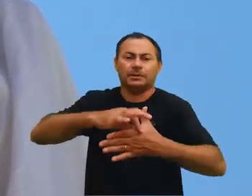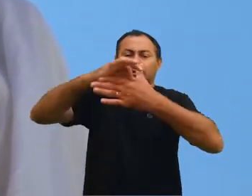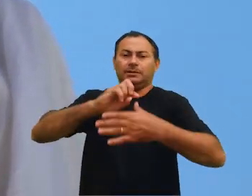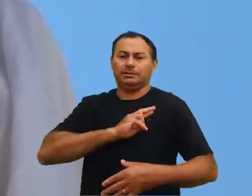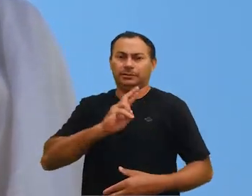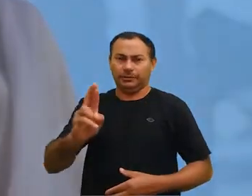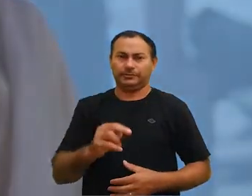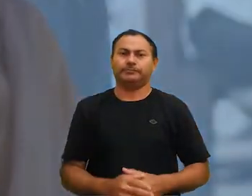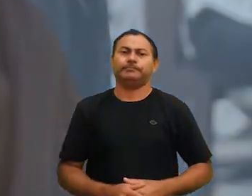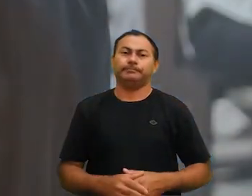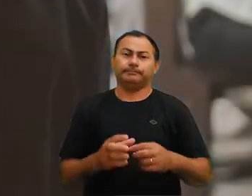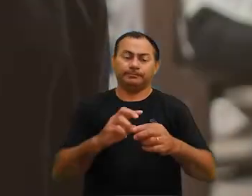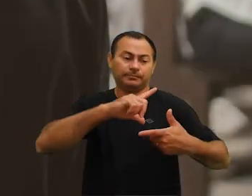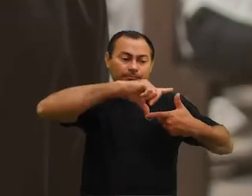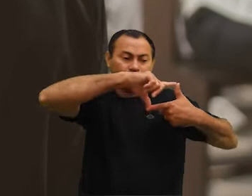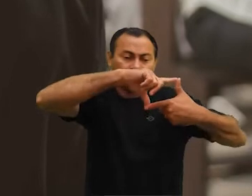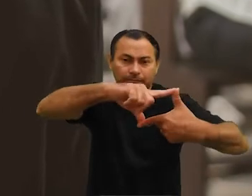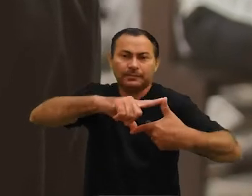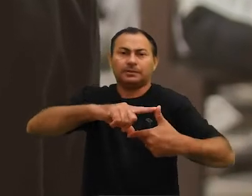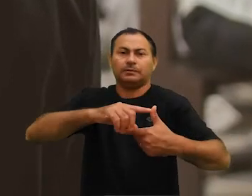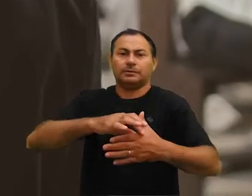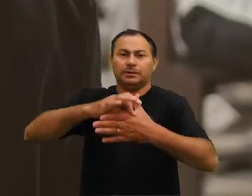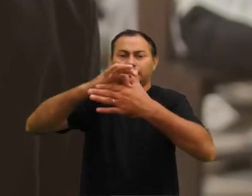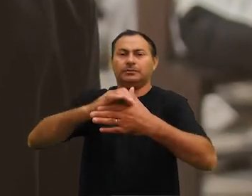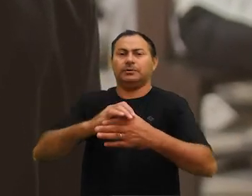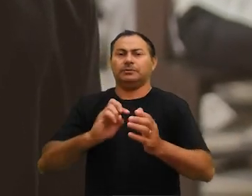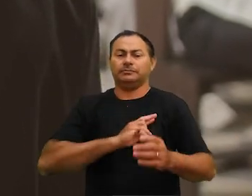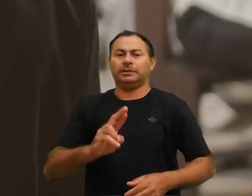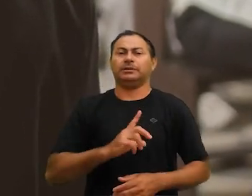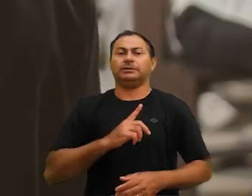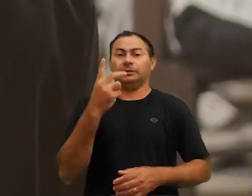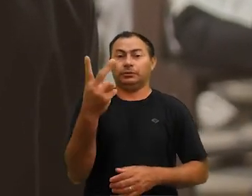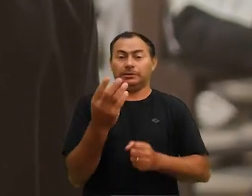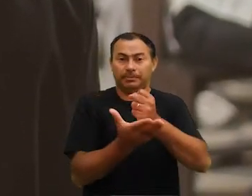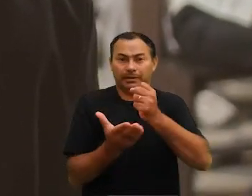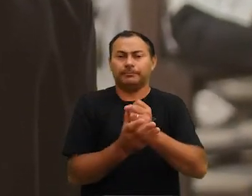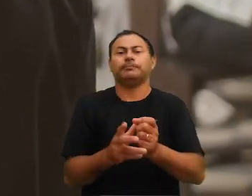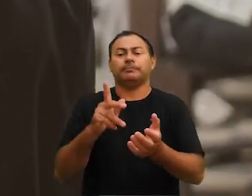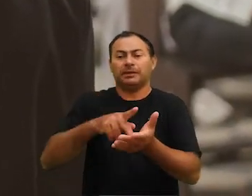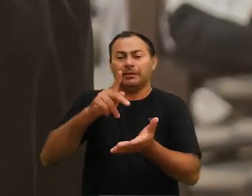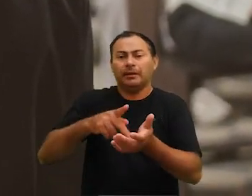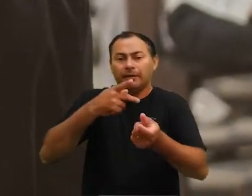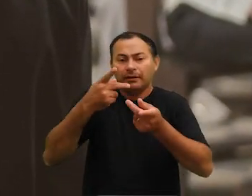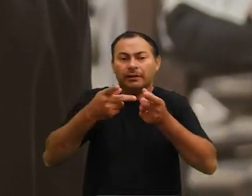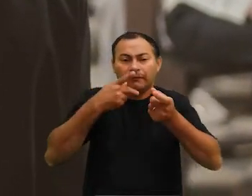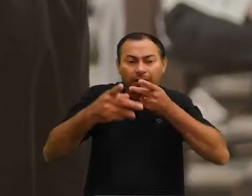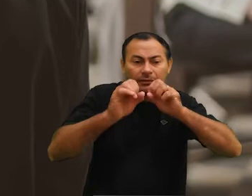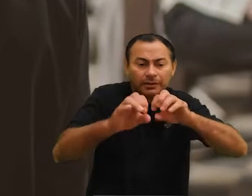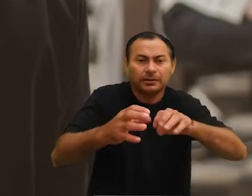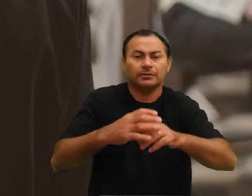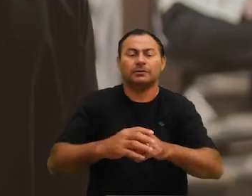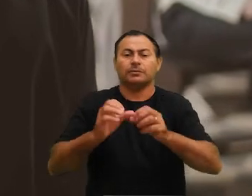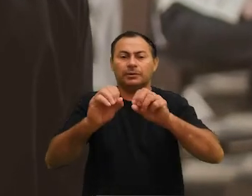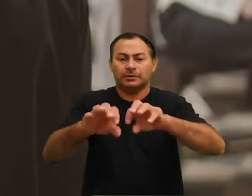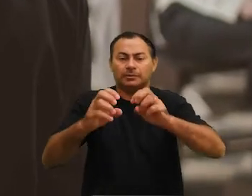líderes religiosos. A tradição dos líderes religiosos tinha duas bases. Eles realmente pregavam o